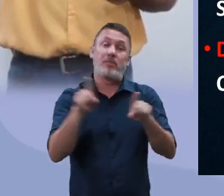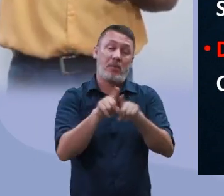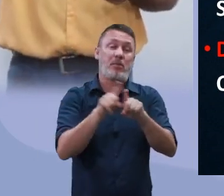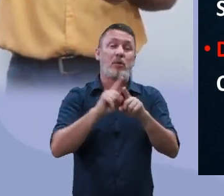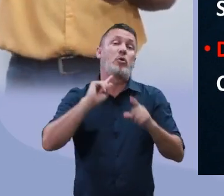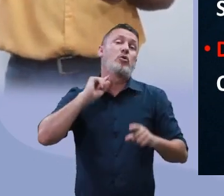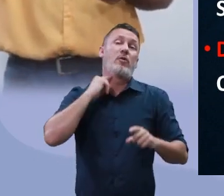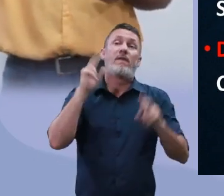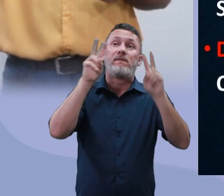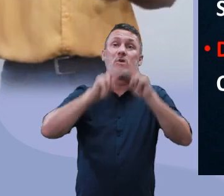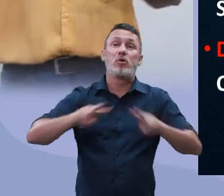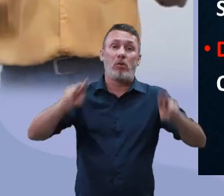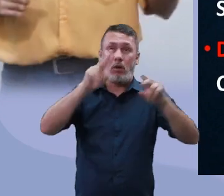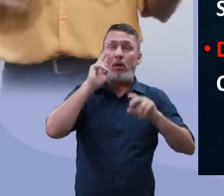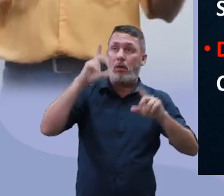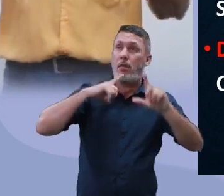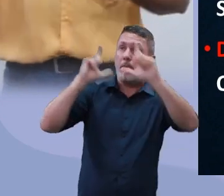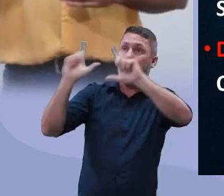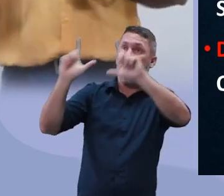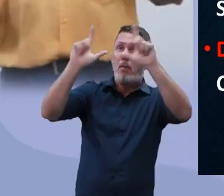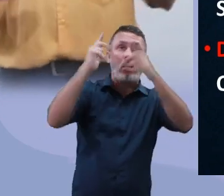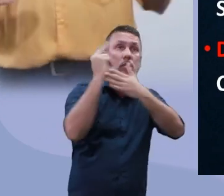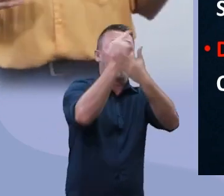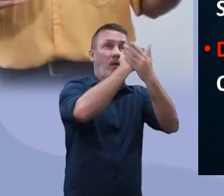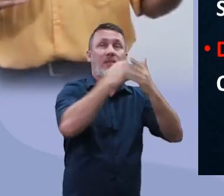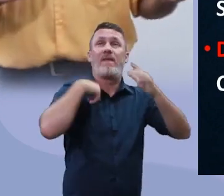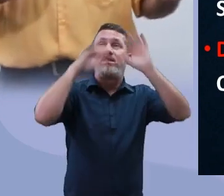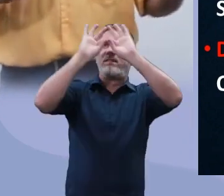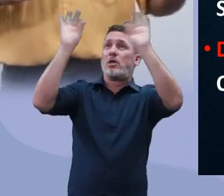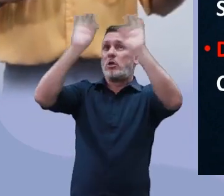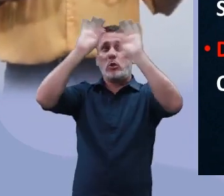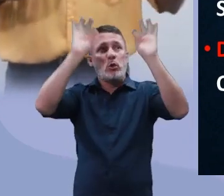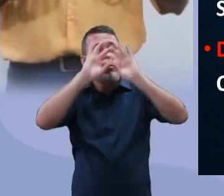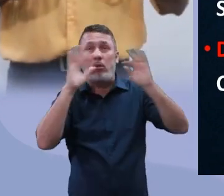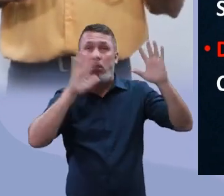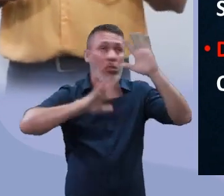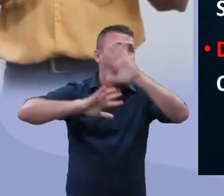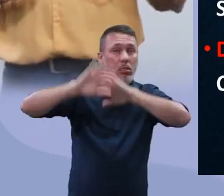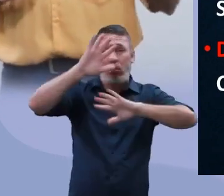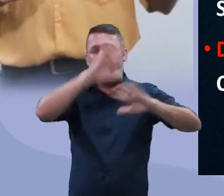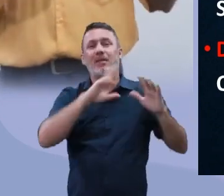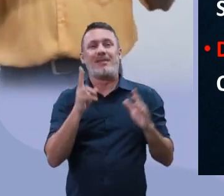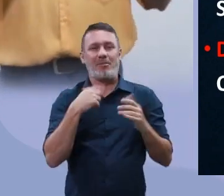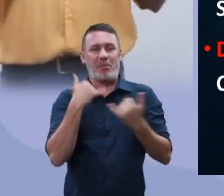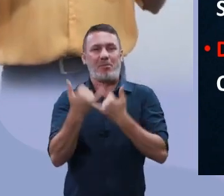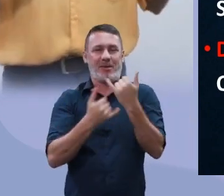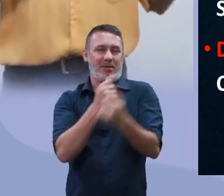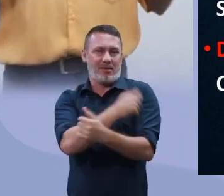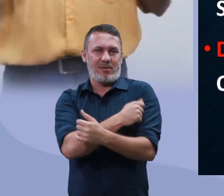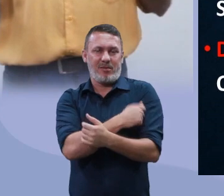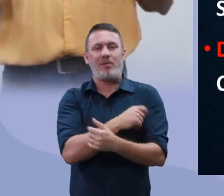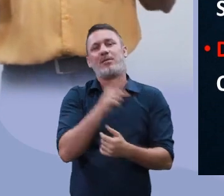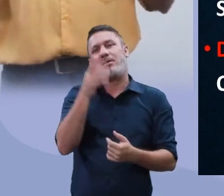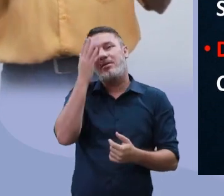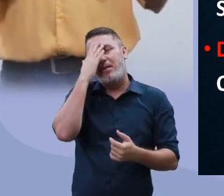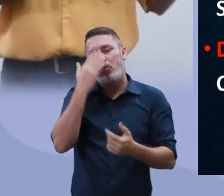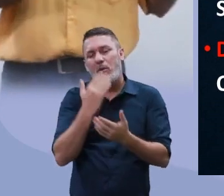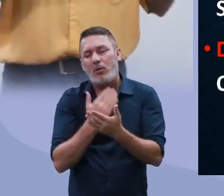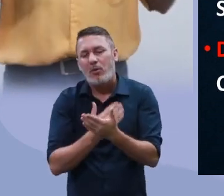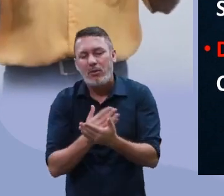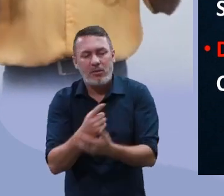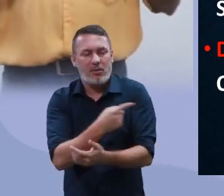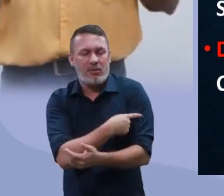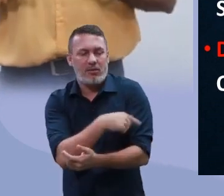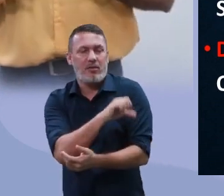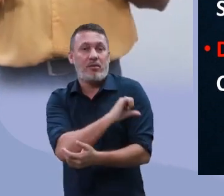como a poluição visual, né, as placas, cartazes e fios. Né, eu até brinco com os meus alunos, porque trabalhando com um